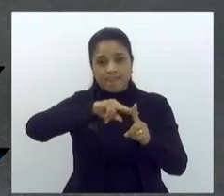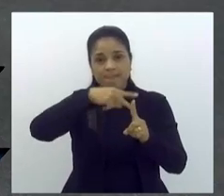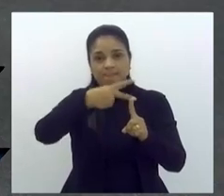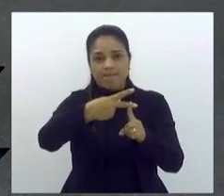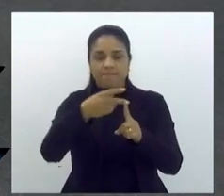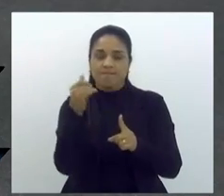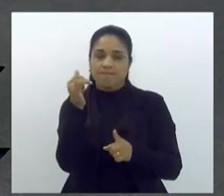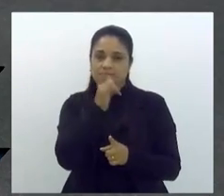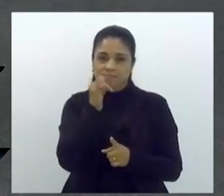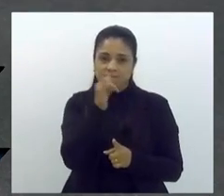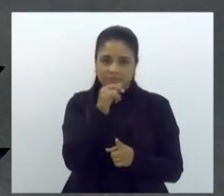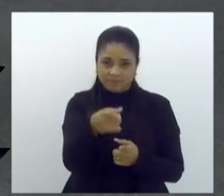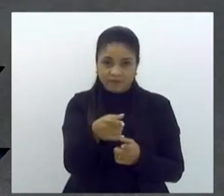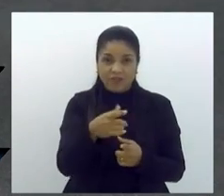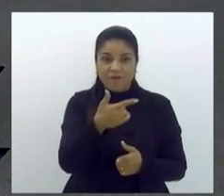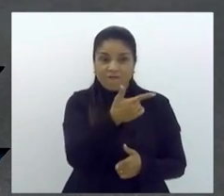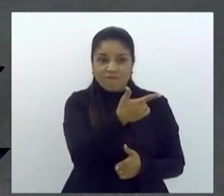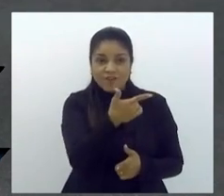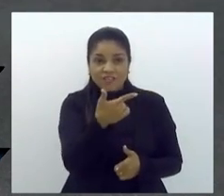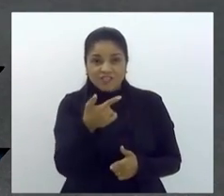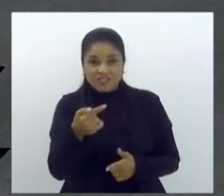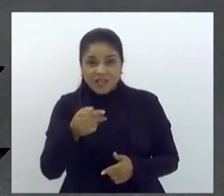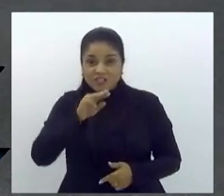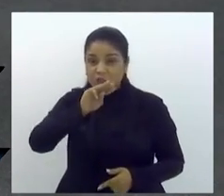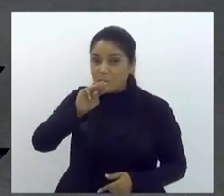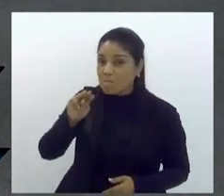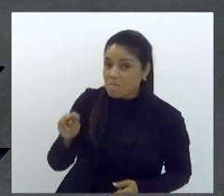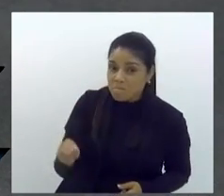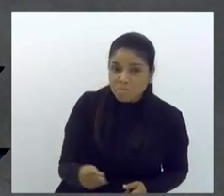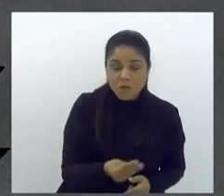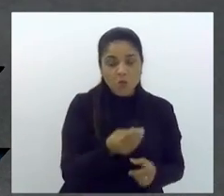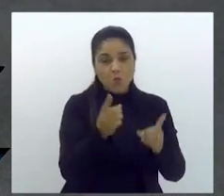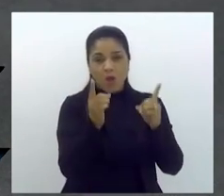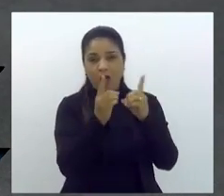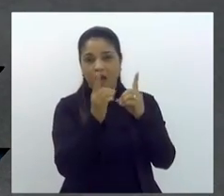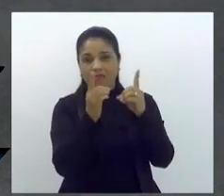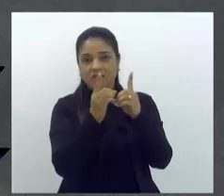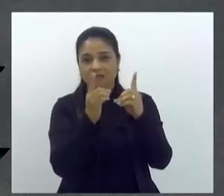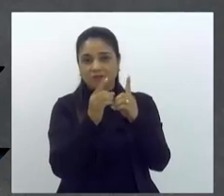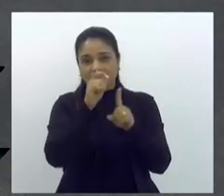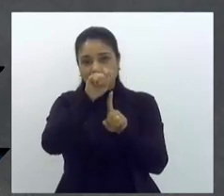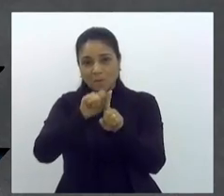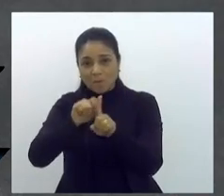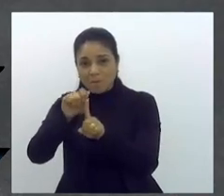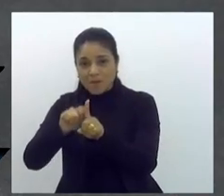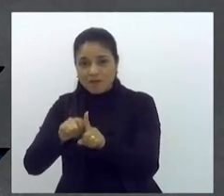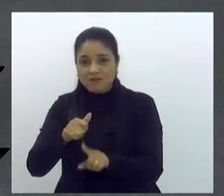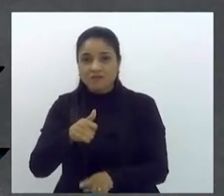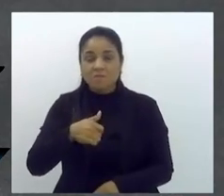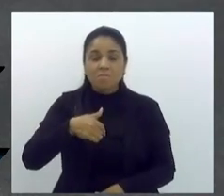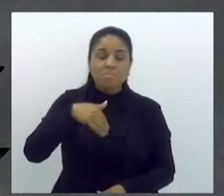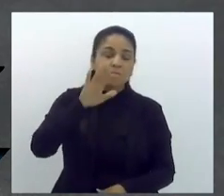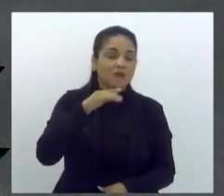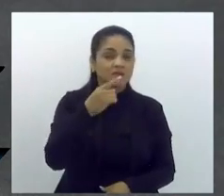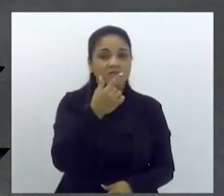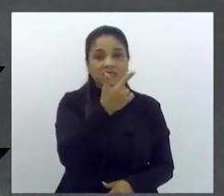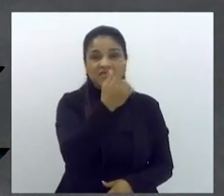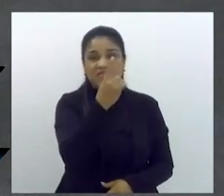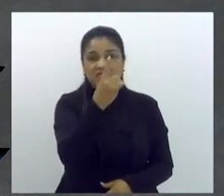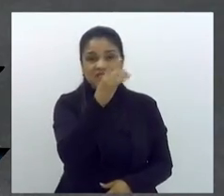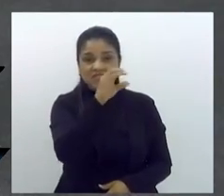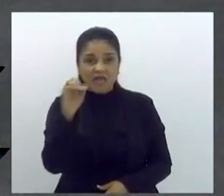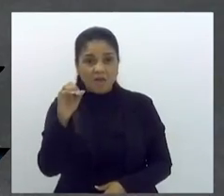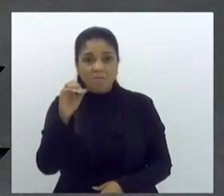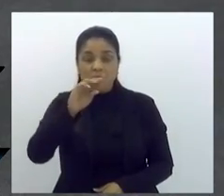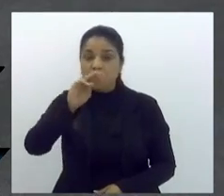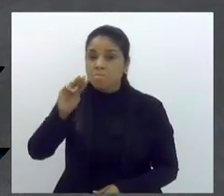20 realiza 27 mil atendimentos por mês então mais de 100 mil atendimentos deixaram